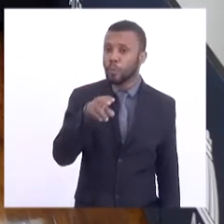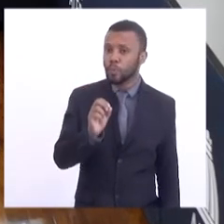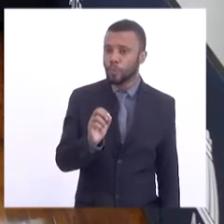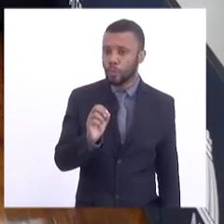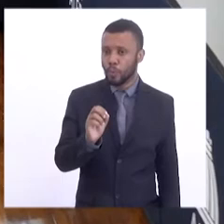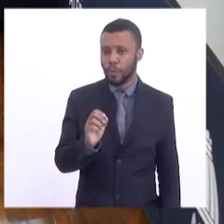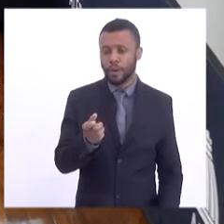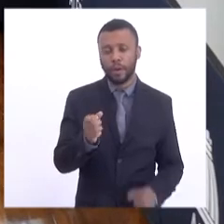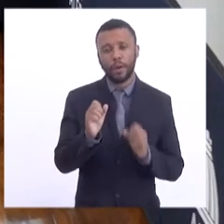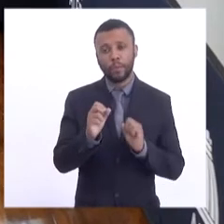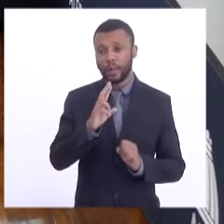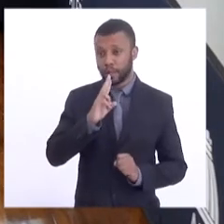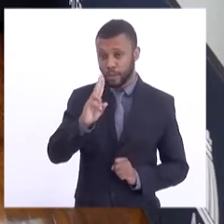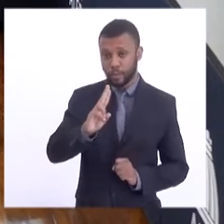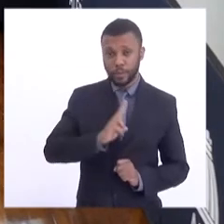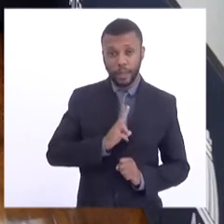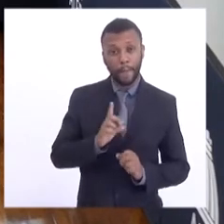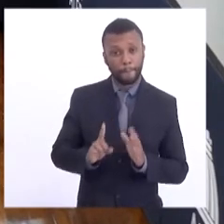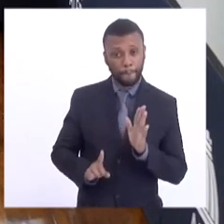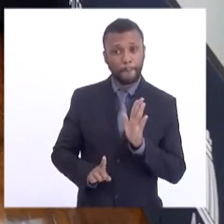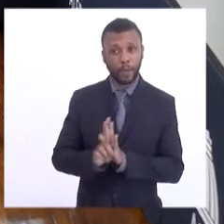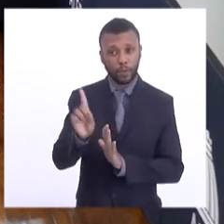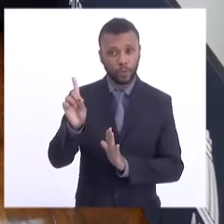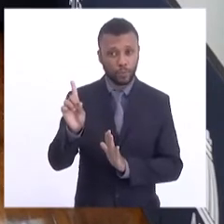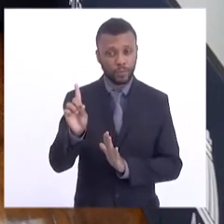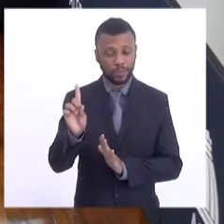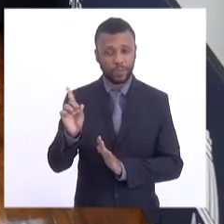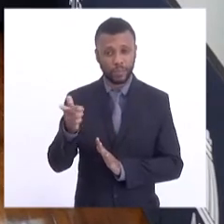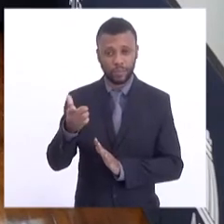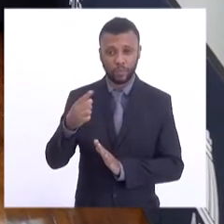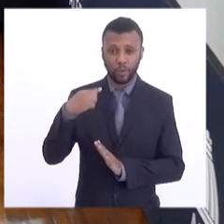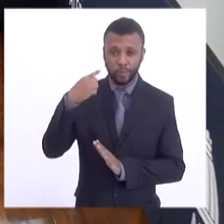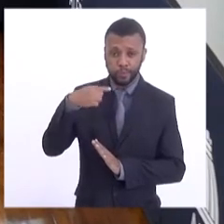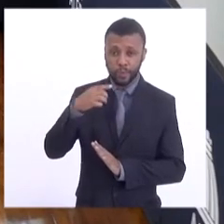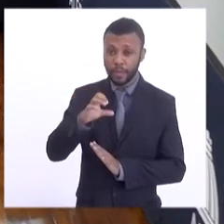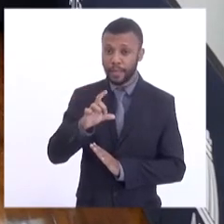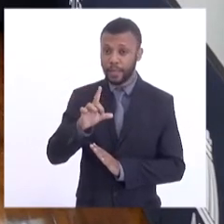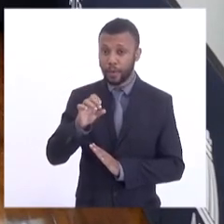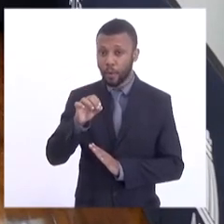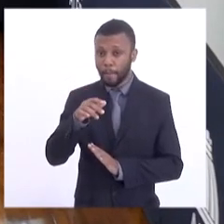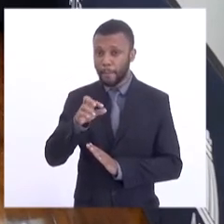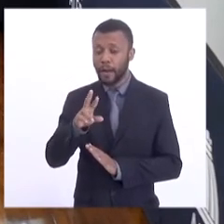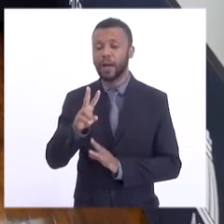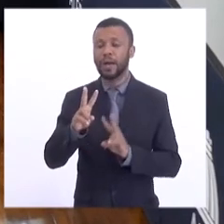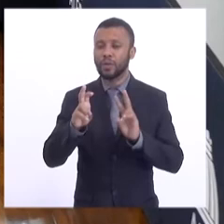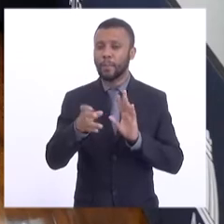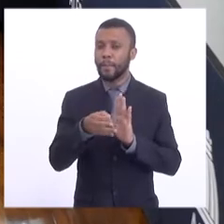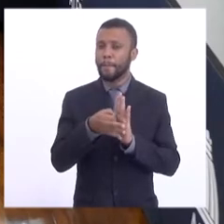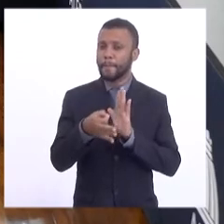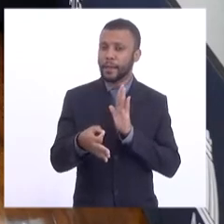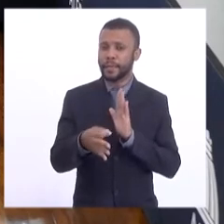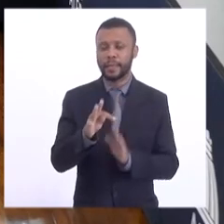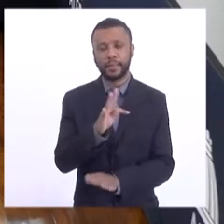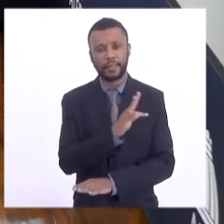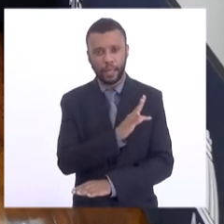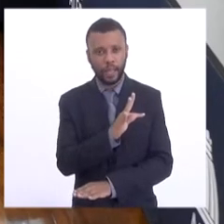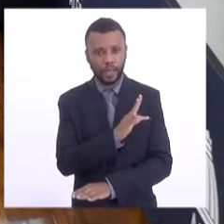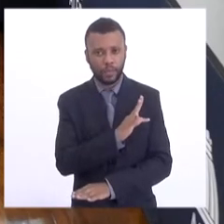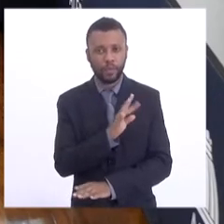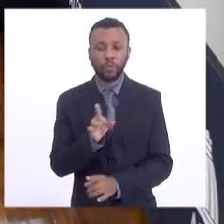puder responder à pergunta do lado de Romário em relação sobre o parecer técnico para